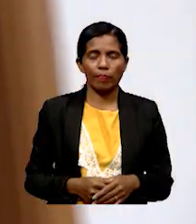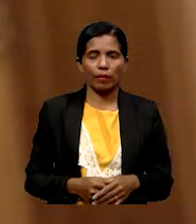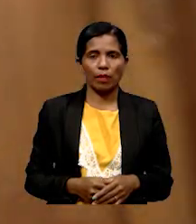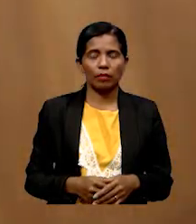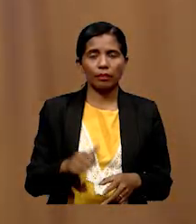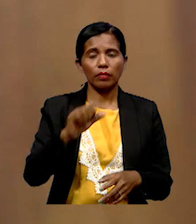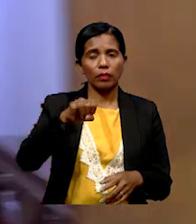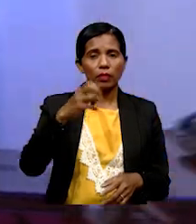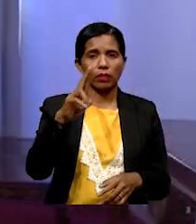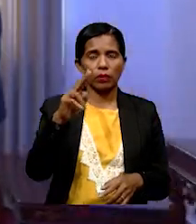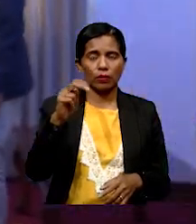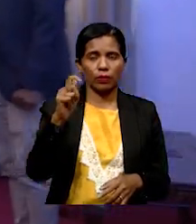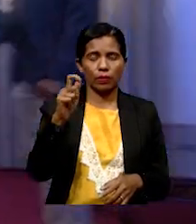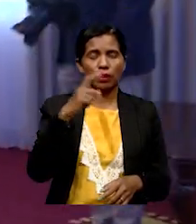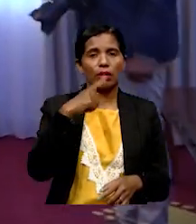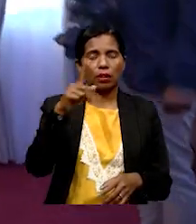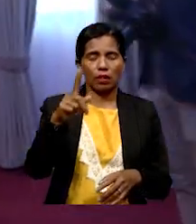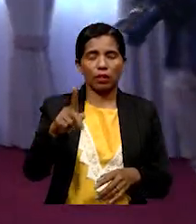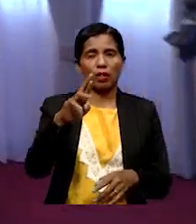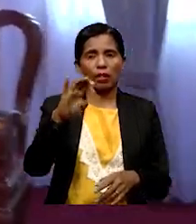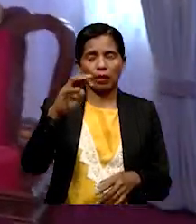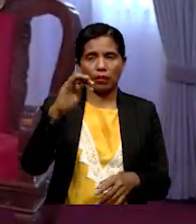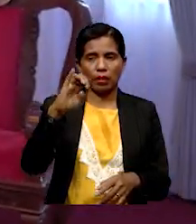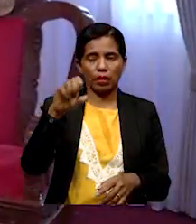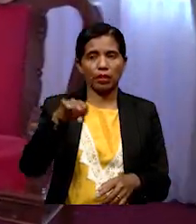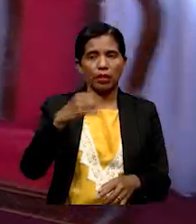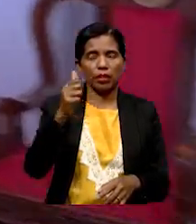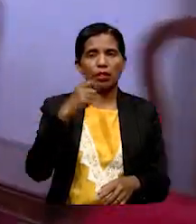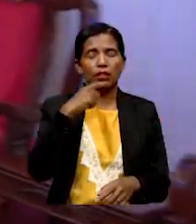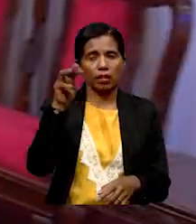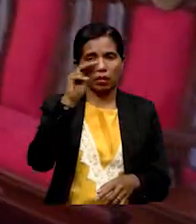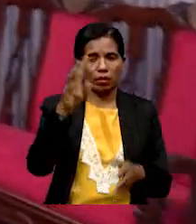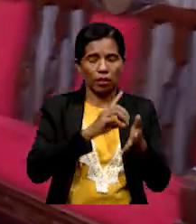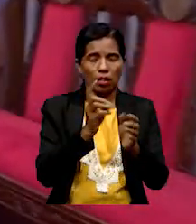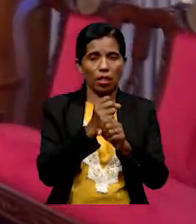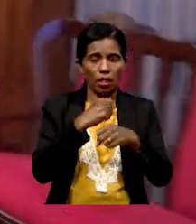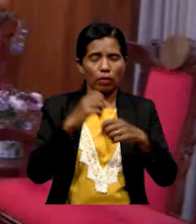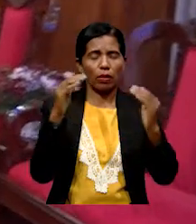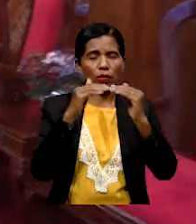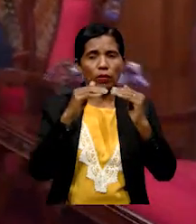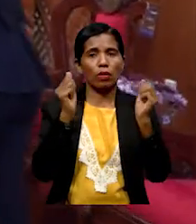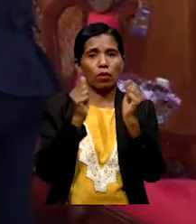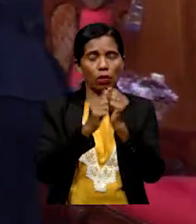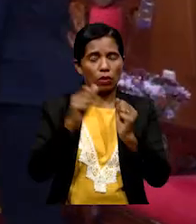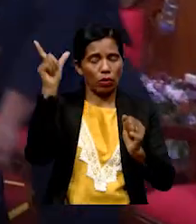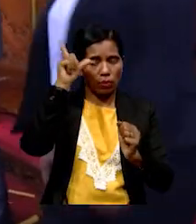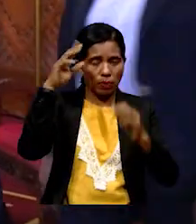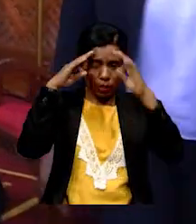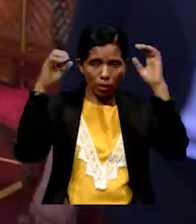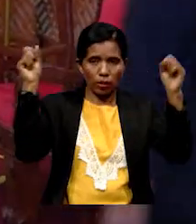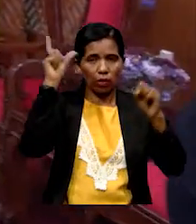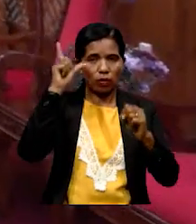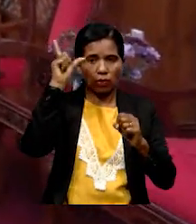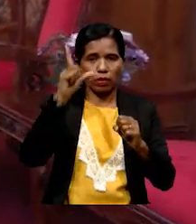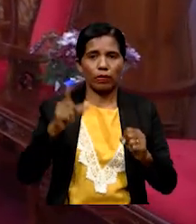Adjunta Procurador-Geral da República Remízia Fátima da Silva, segunda nehal ao encontro o chefe de Estado Francisco Guterres Lolo e a